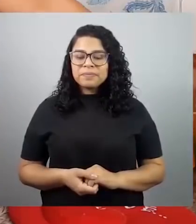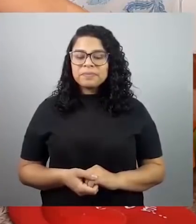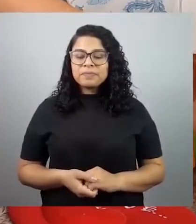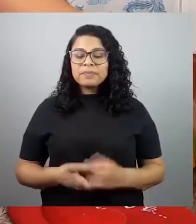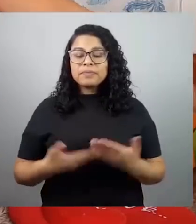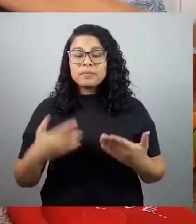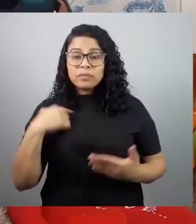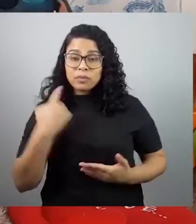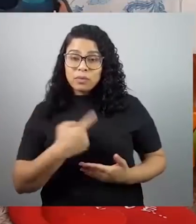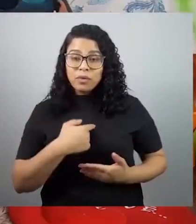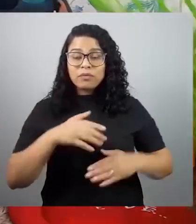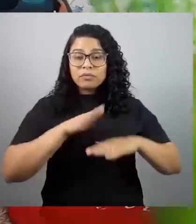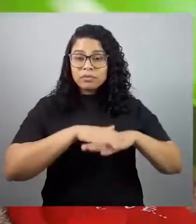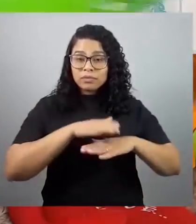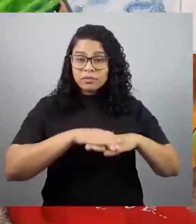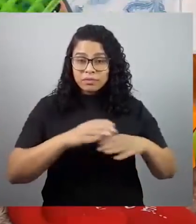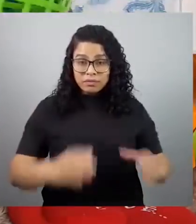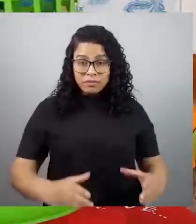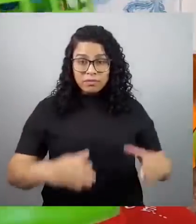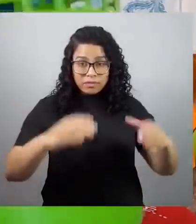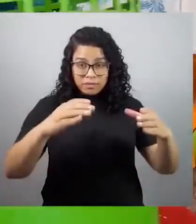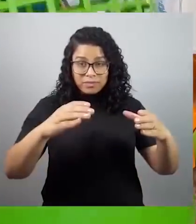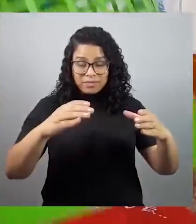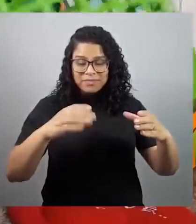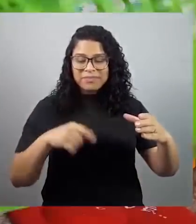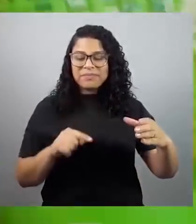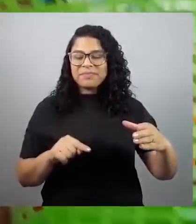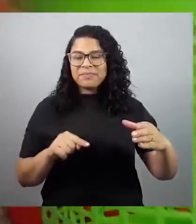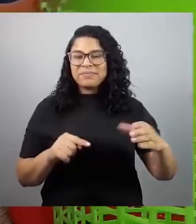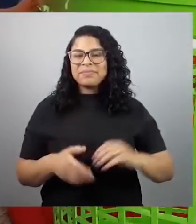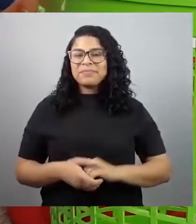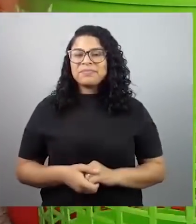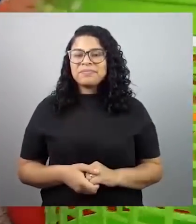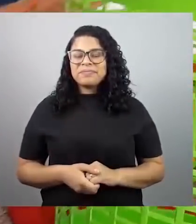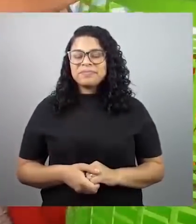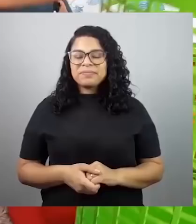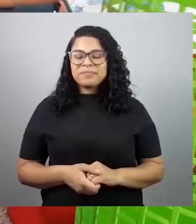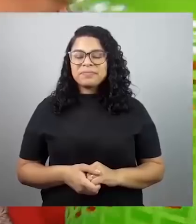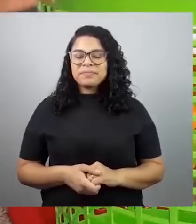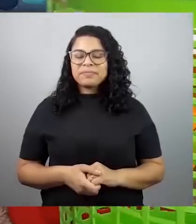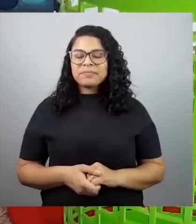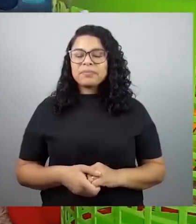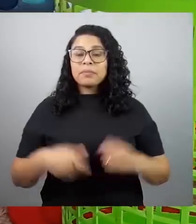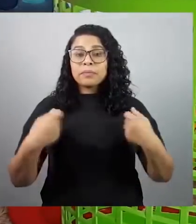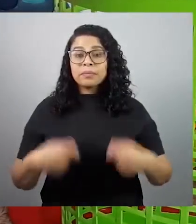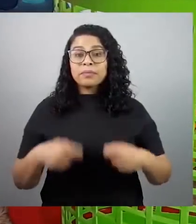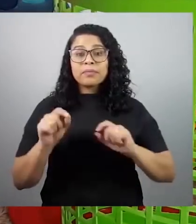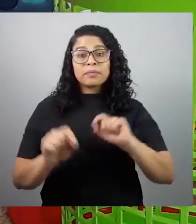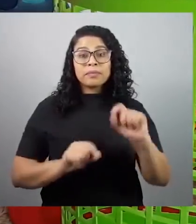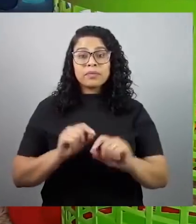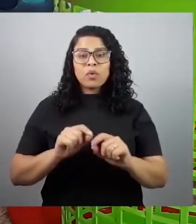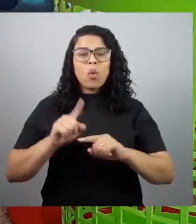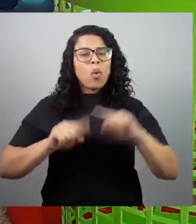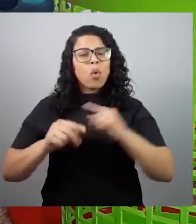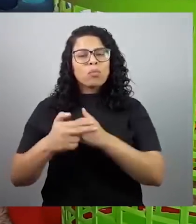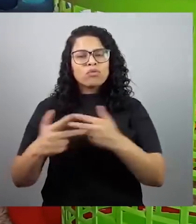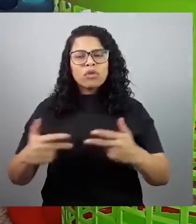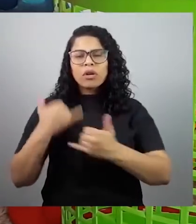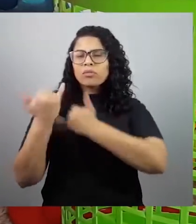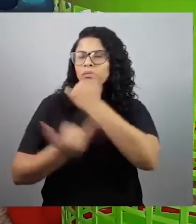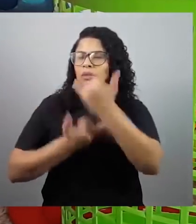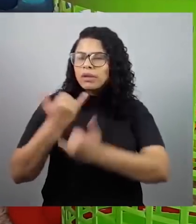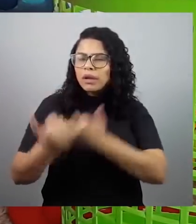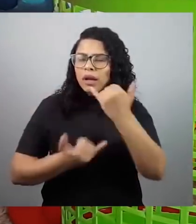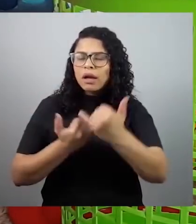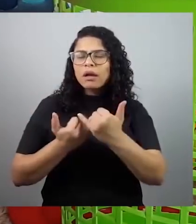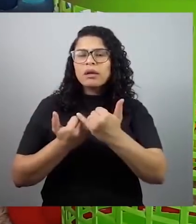nós vamos fazer com o cestinho mesmo, tá bom? Vamos separar ele aqui do ladinho. E vamos precisar também de objetos,